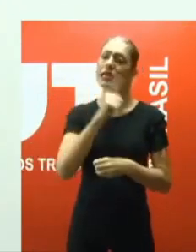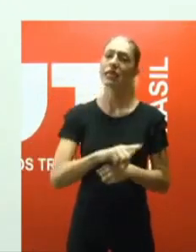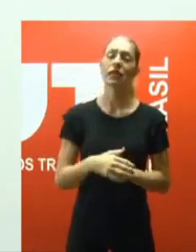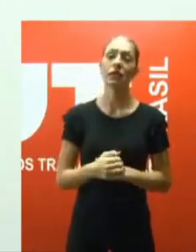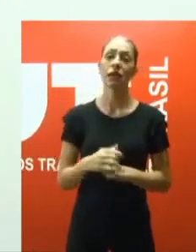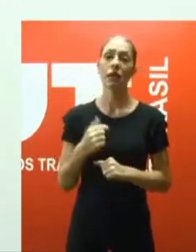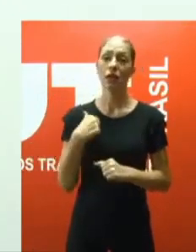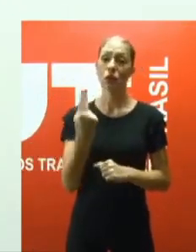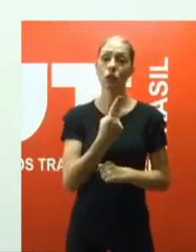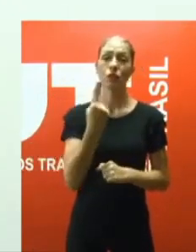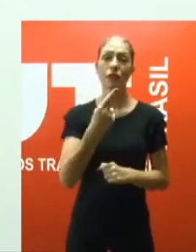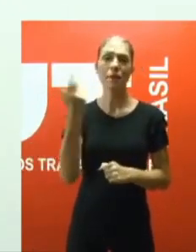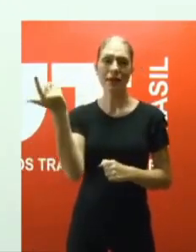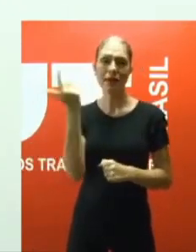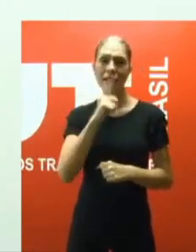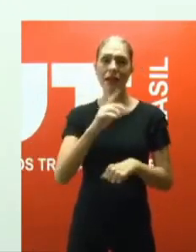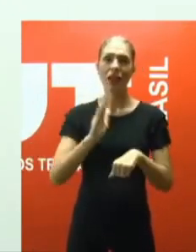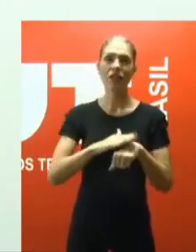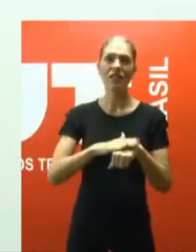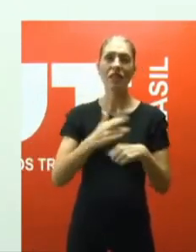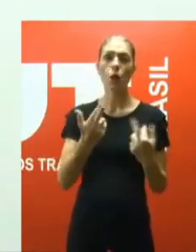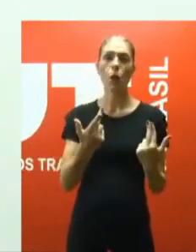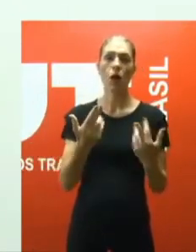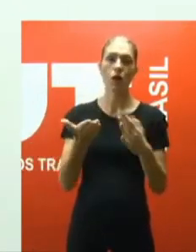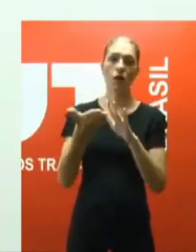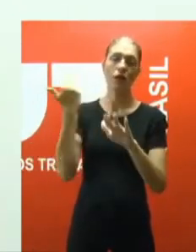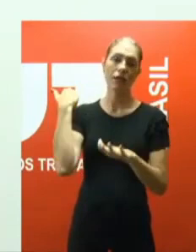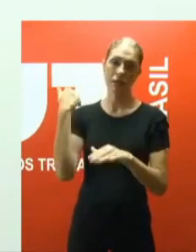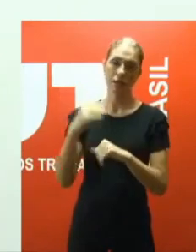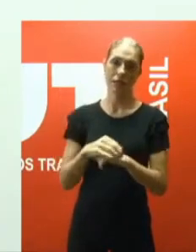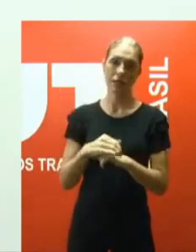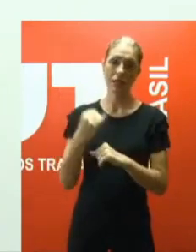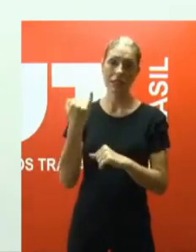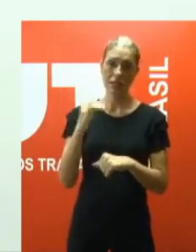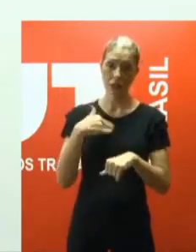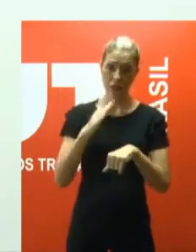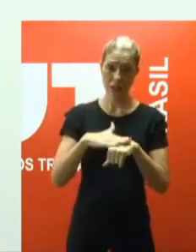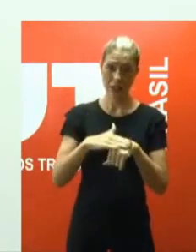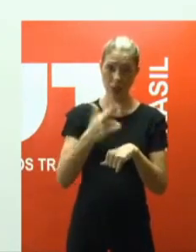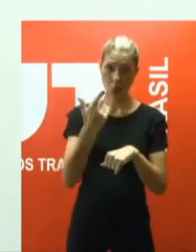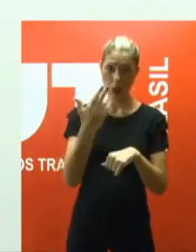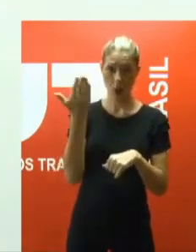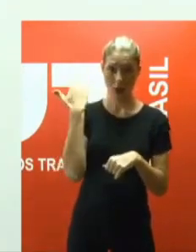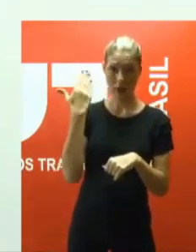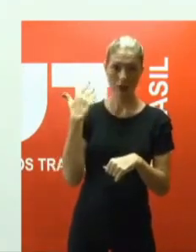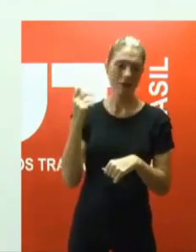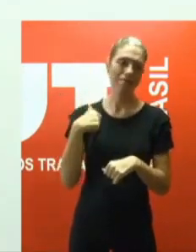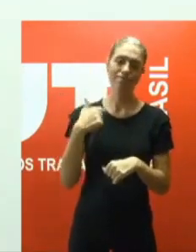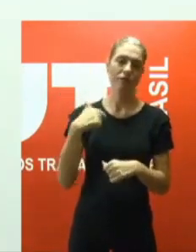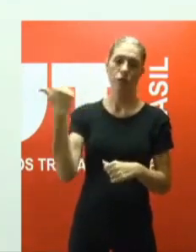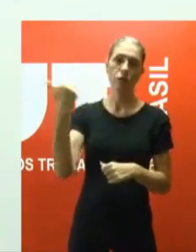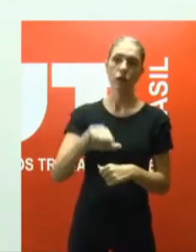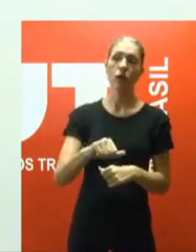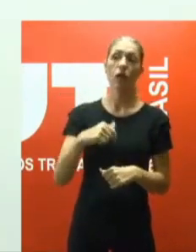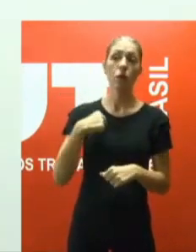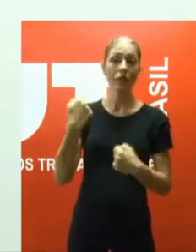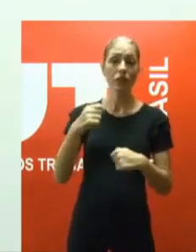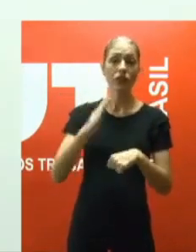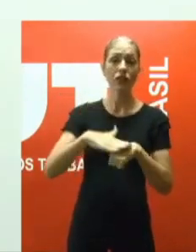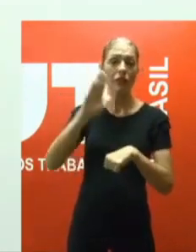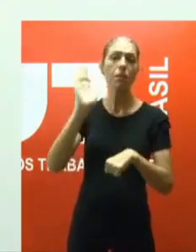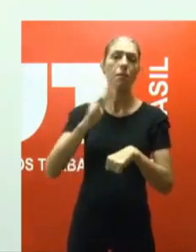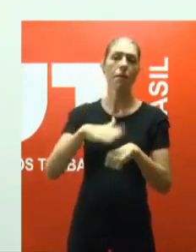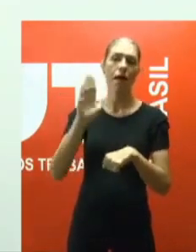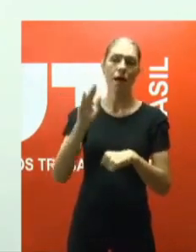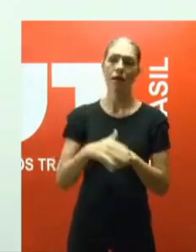e fazer apenas igual já fiz. Se eu fizer só igual, já serei derrotado. Ou seja, tem que fazer mais. Tem que